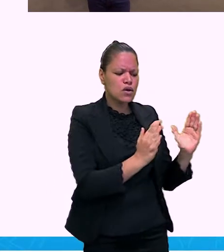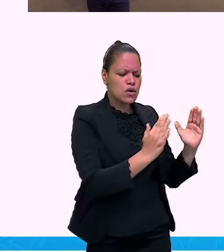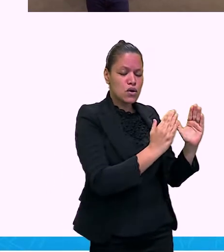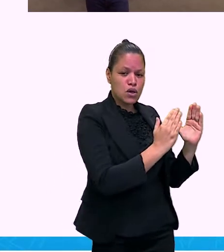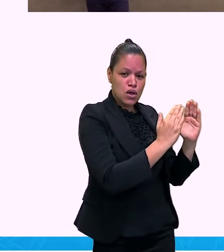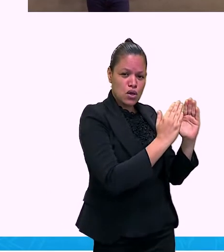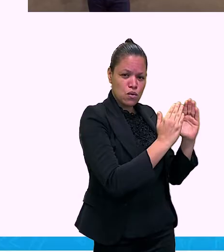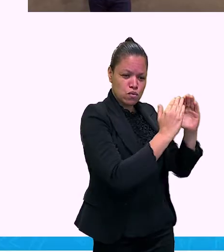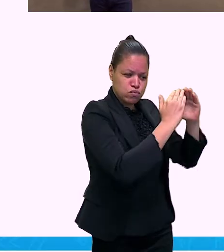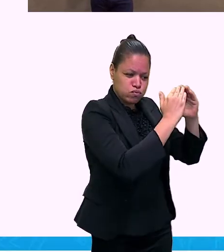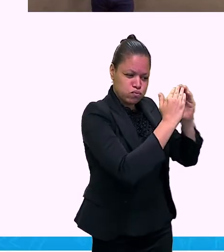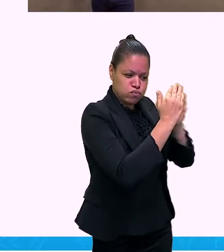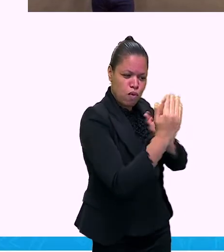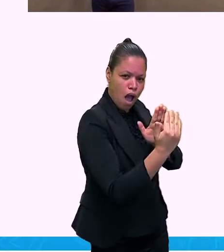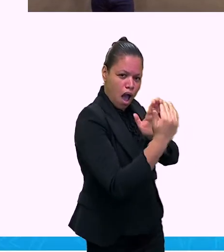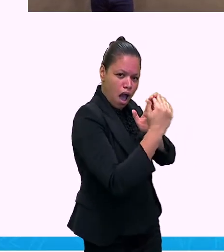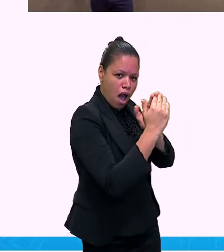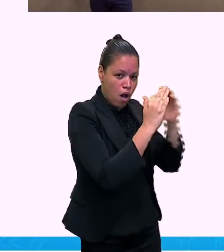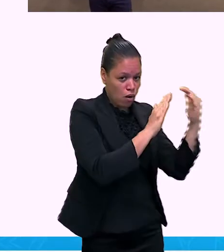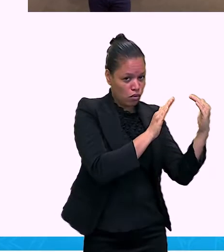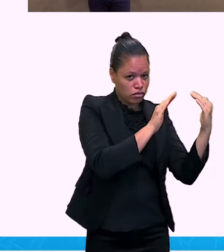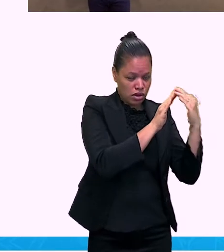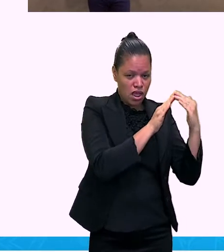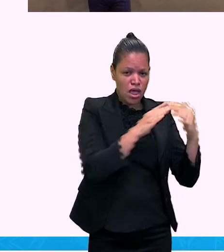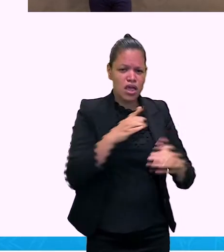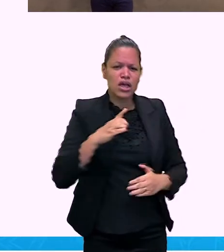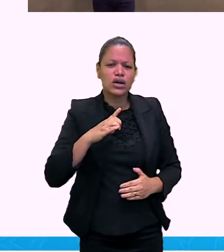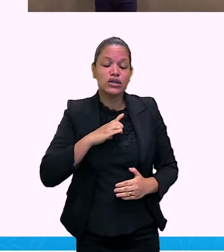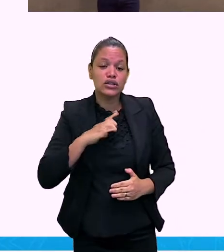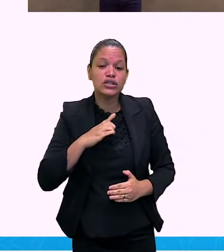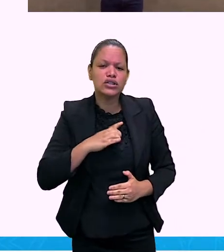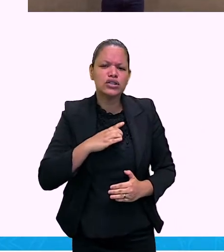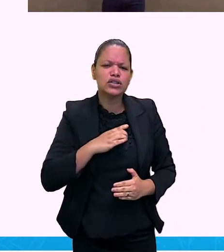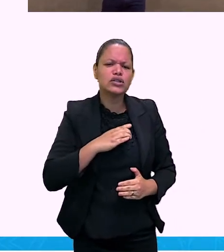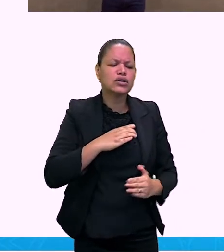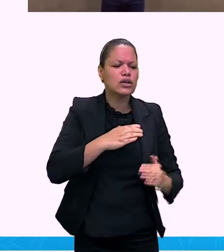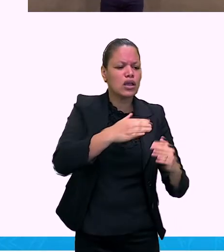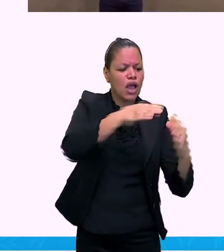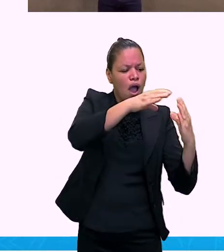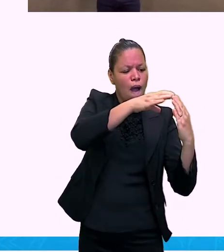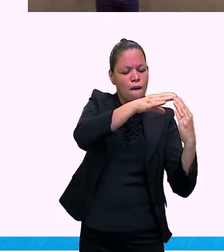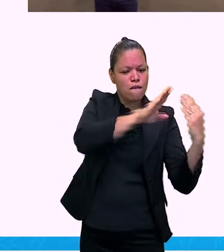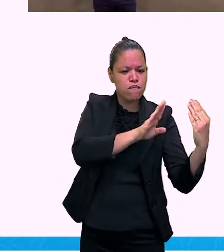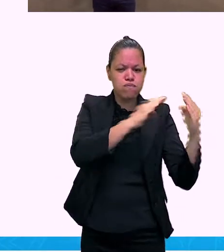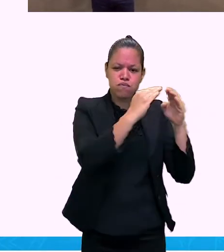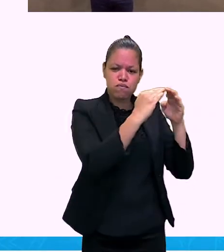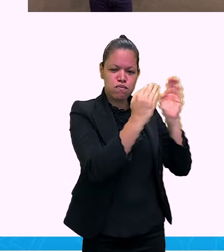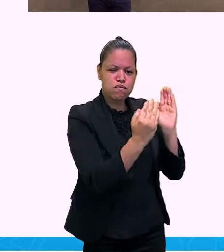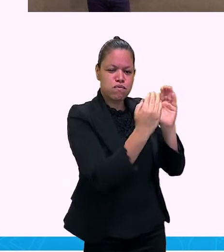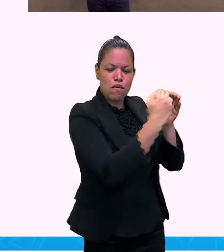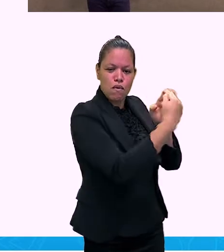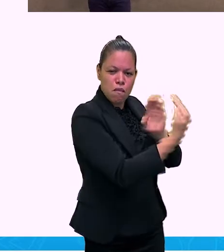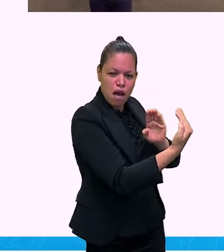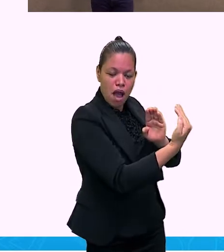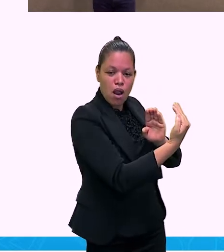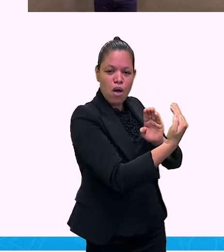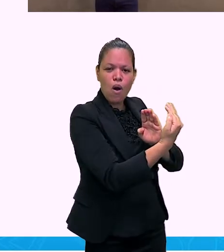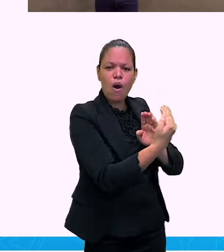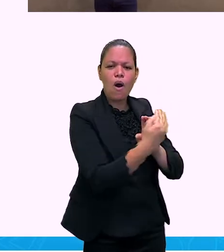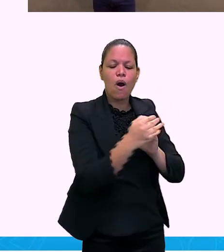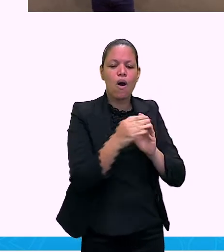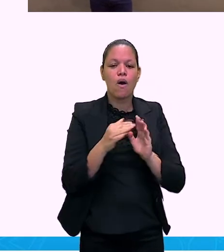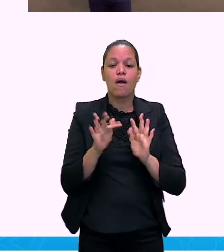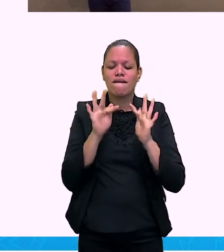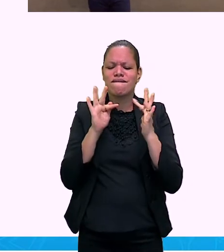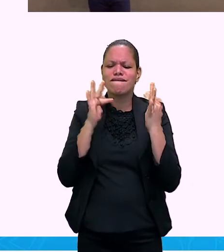8 malocas ou ocas conhecidas, né? As aldeias feitas por esses núcleos de casas, né? Ou de